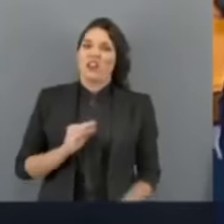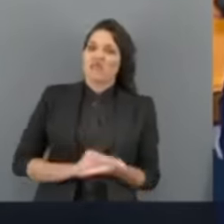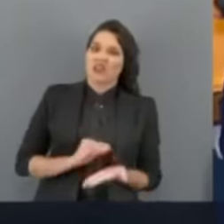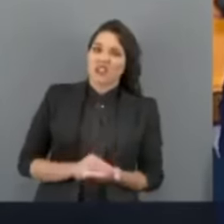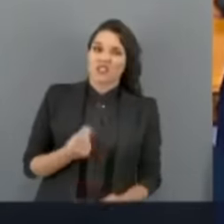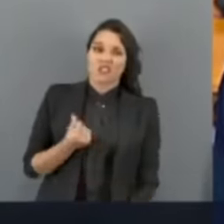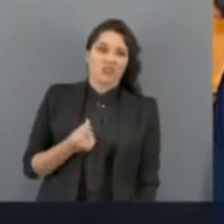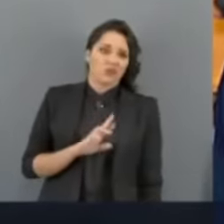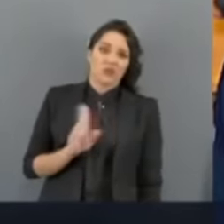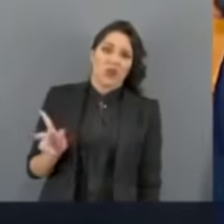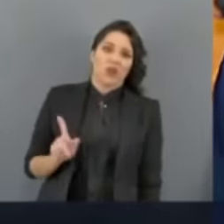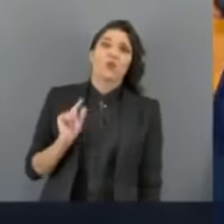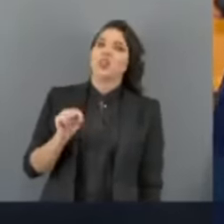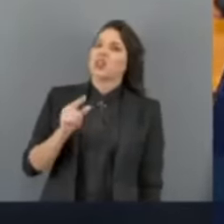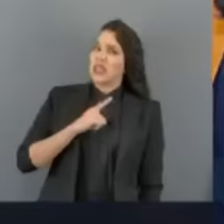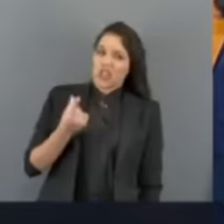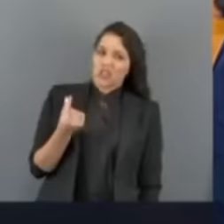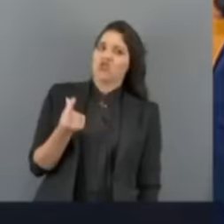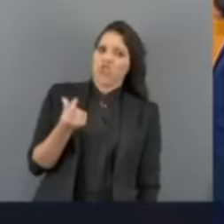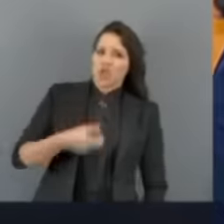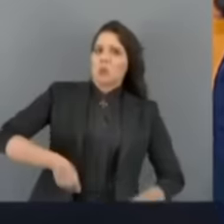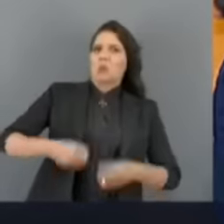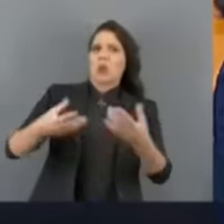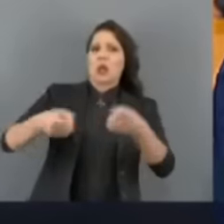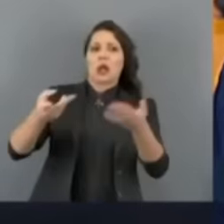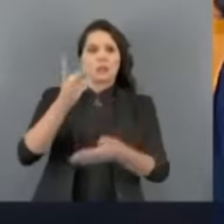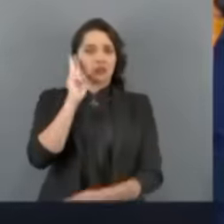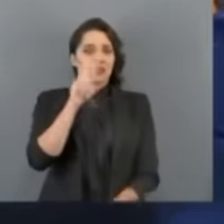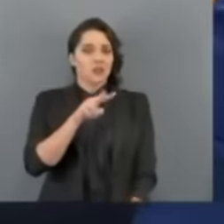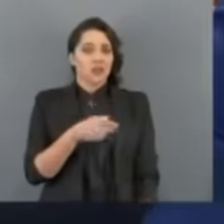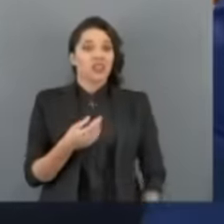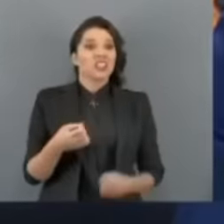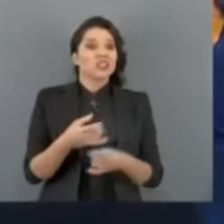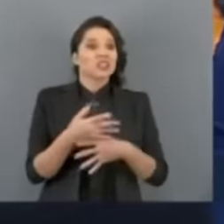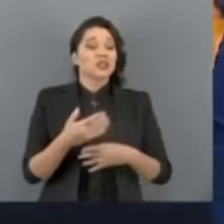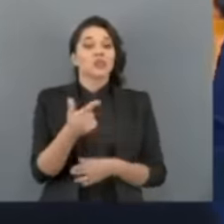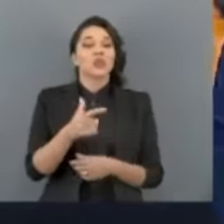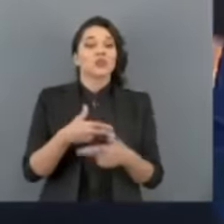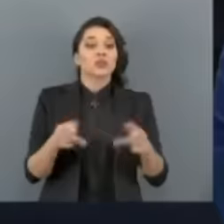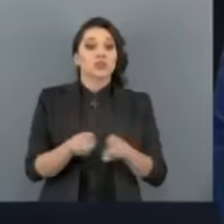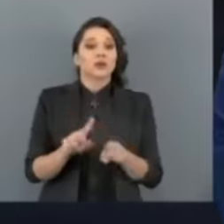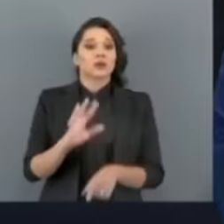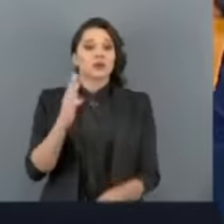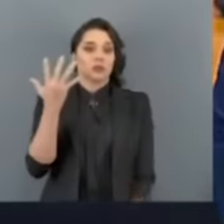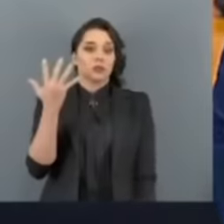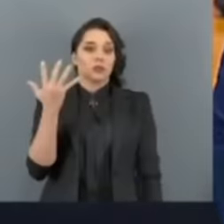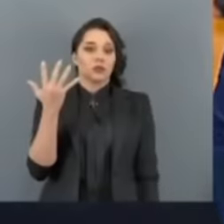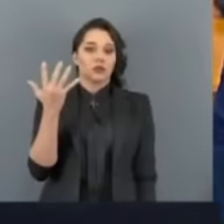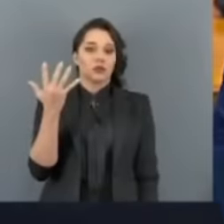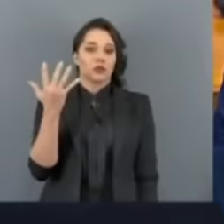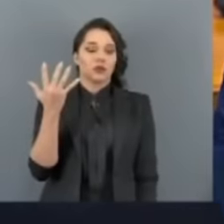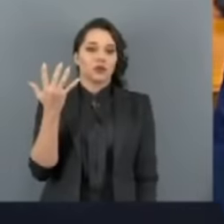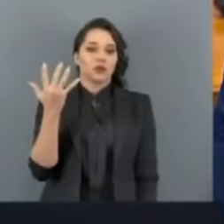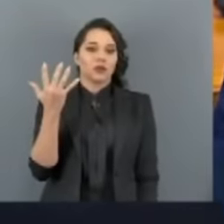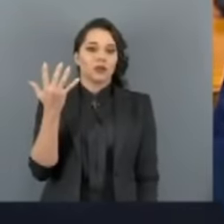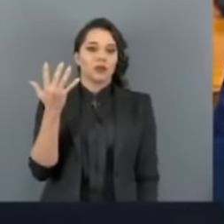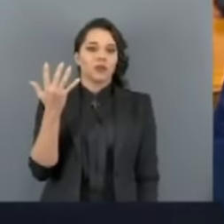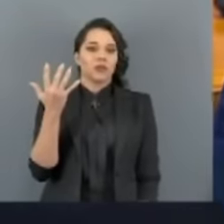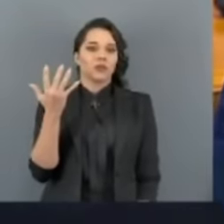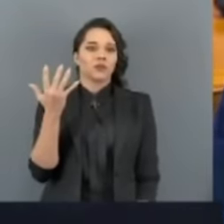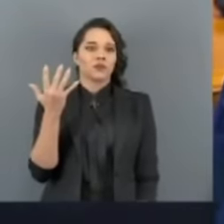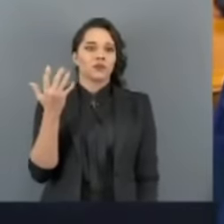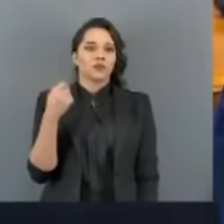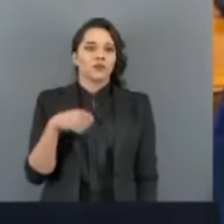dinheiro não é. O que mais tem é dinheiro e está aí para todo mundo ver. Numa cidade... E outra coisa que aconteceu lá também, aqui, ó.